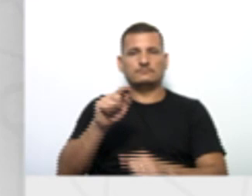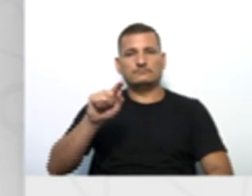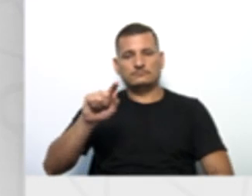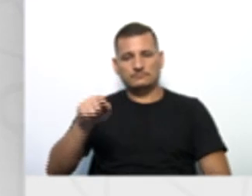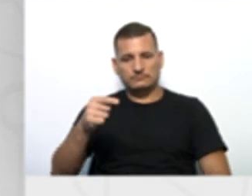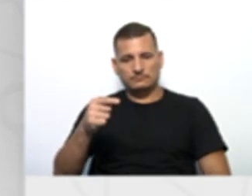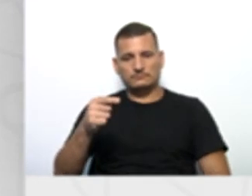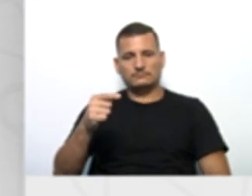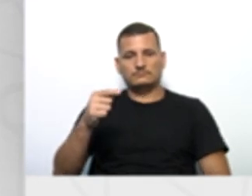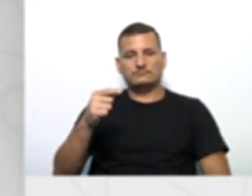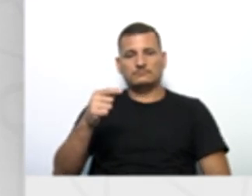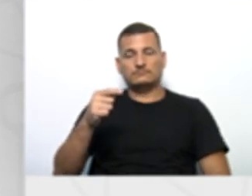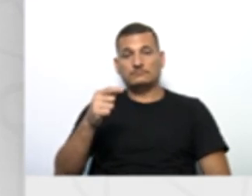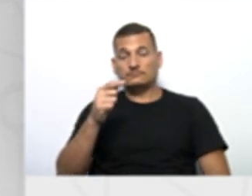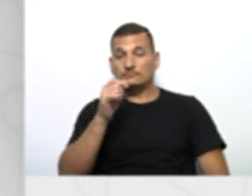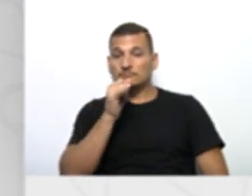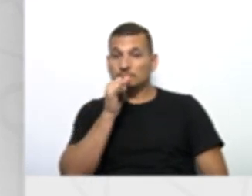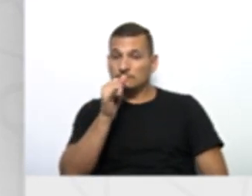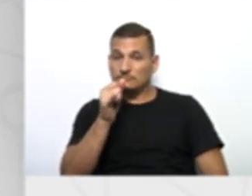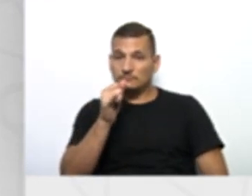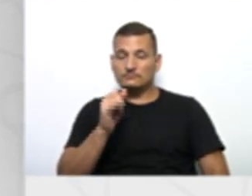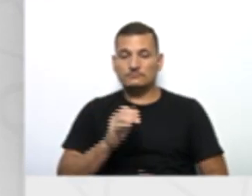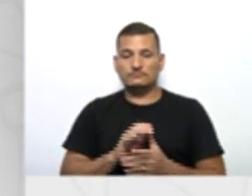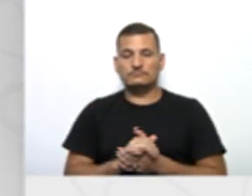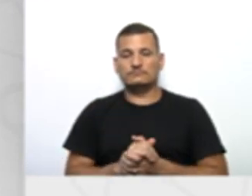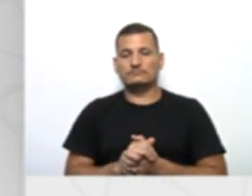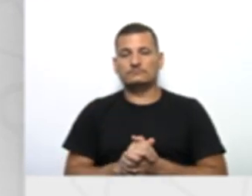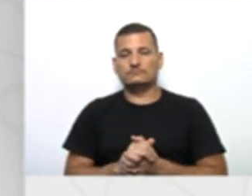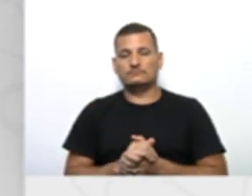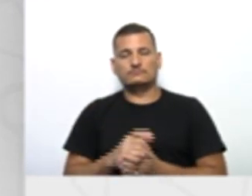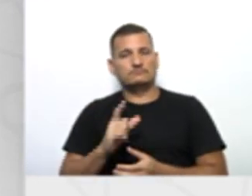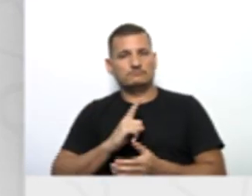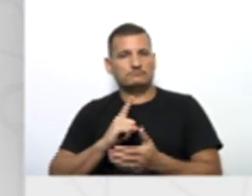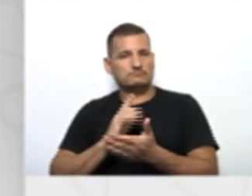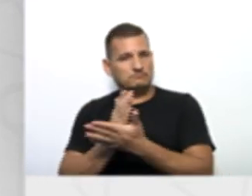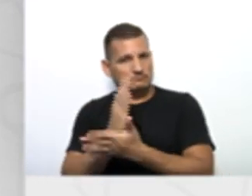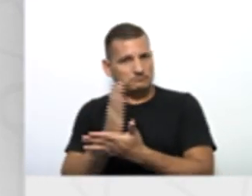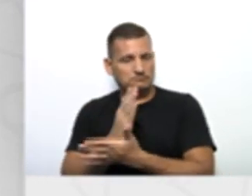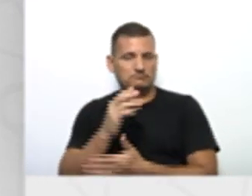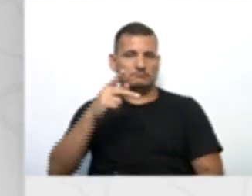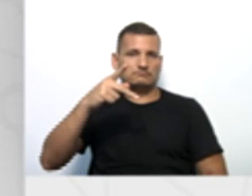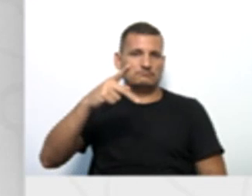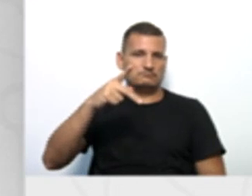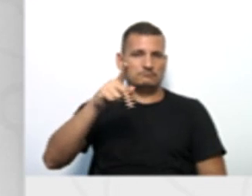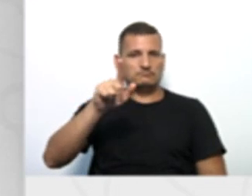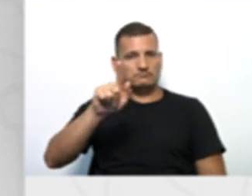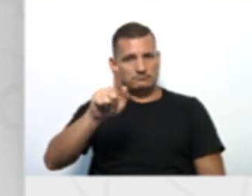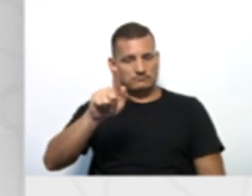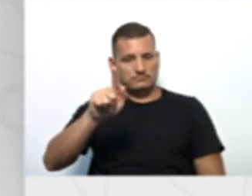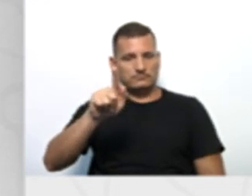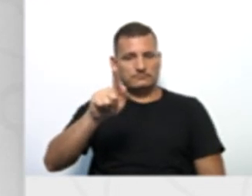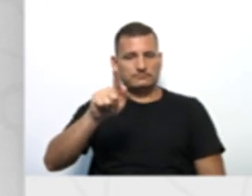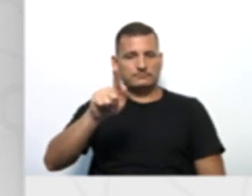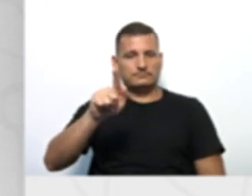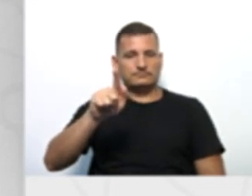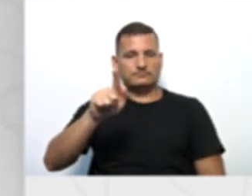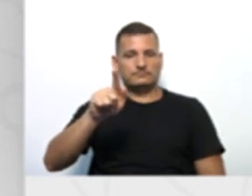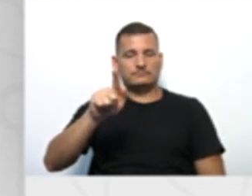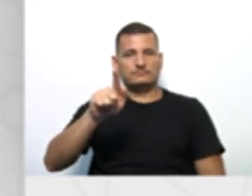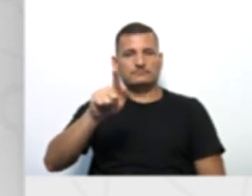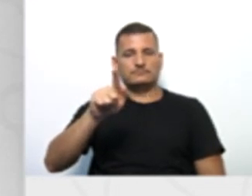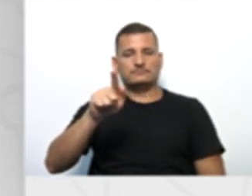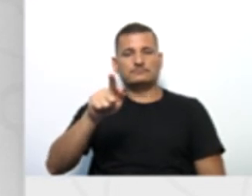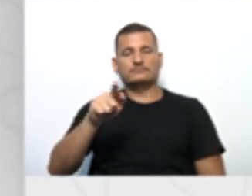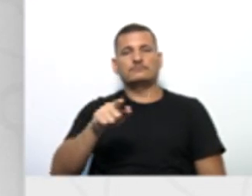vírgula. Se eu tiver, geralmente livro tem numeração de página, página, ponto,